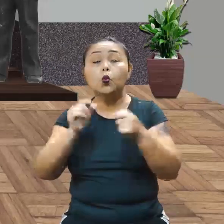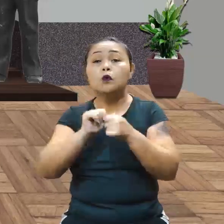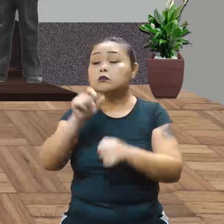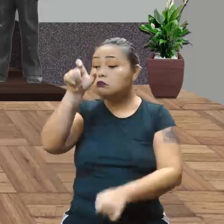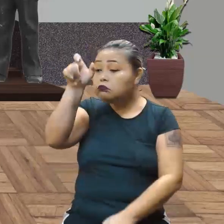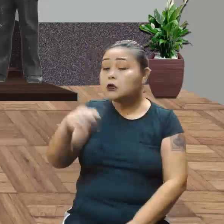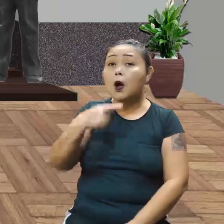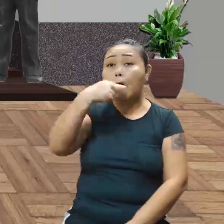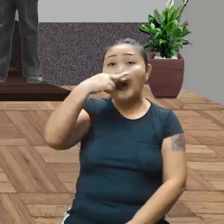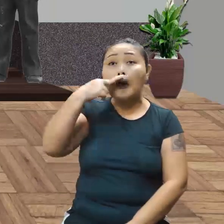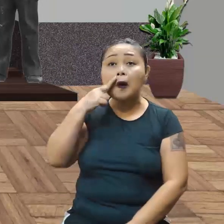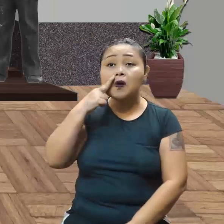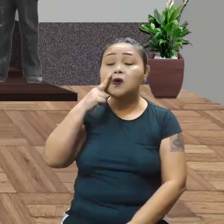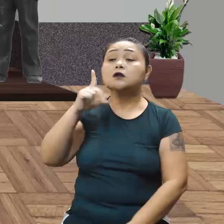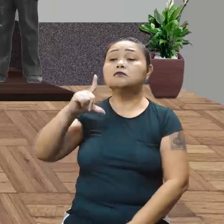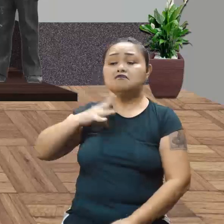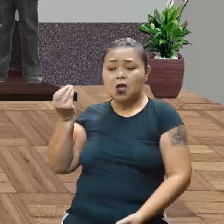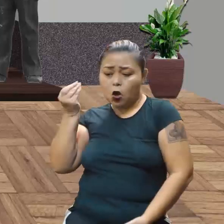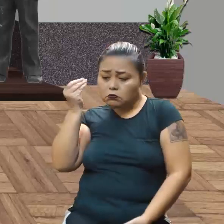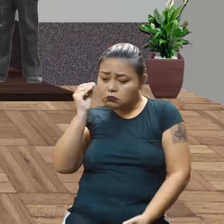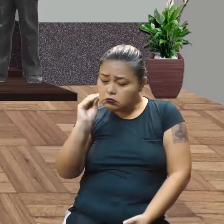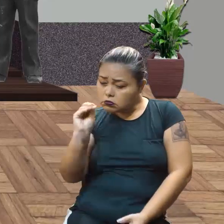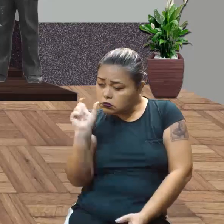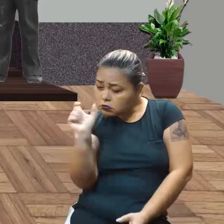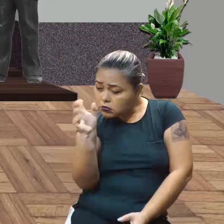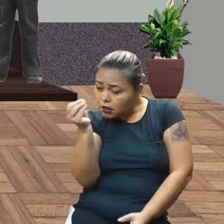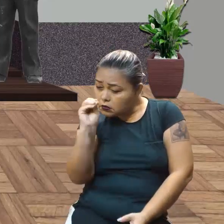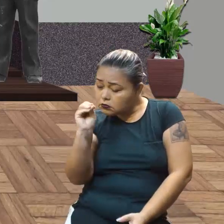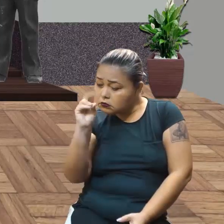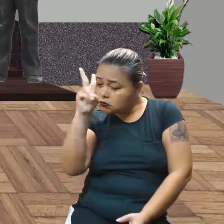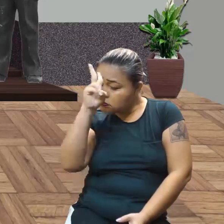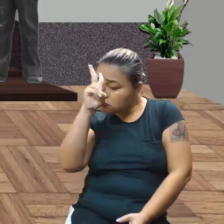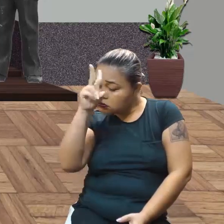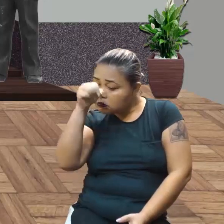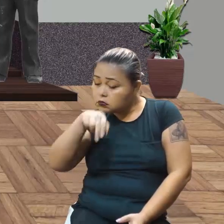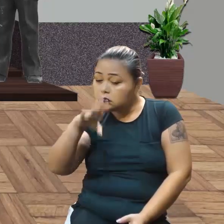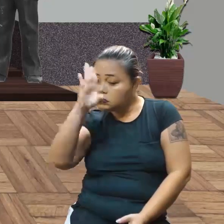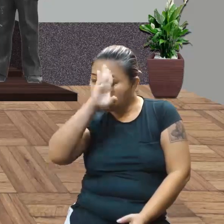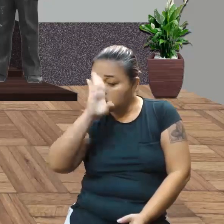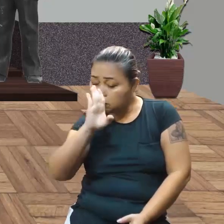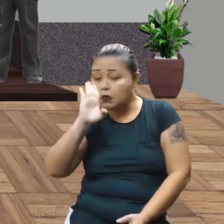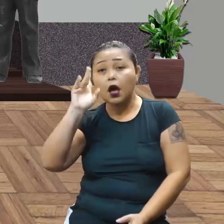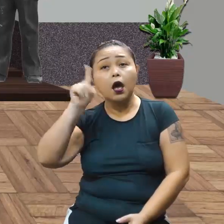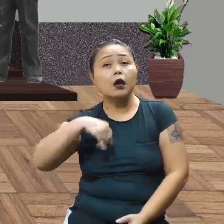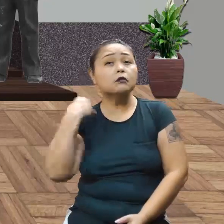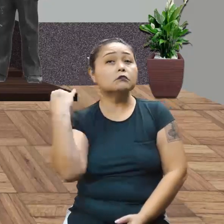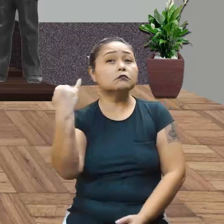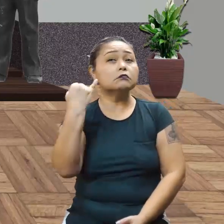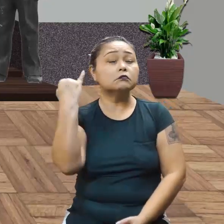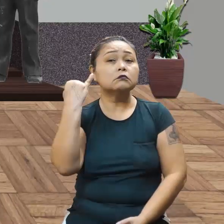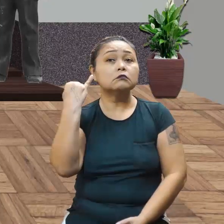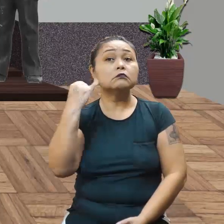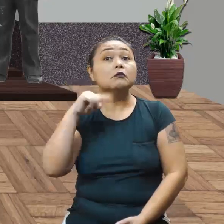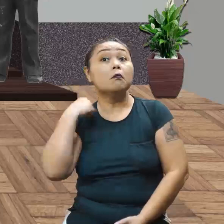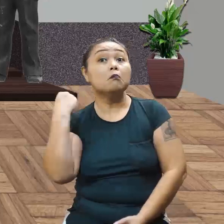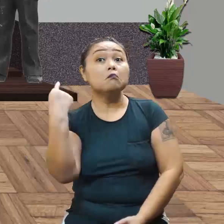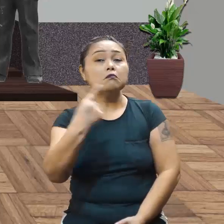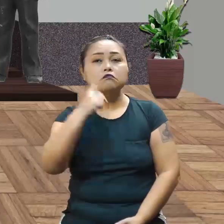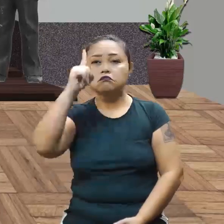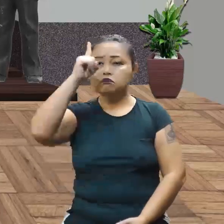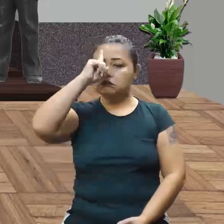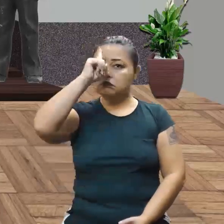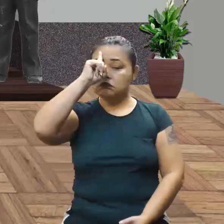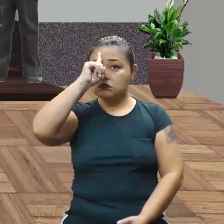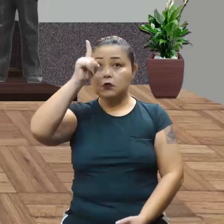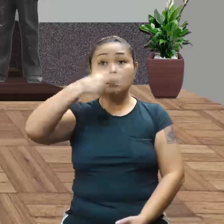Rondon, ele tem um pedaço na história do Brasil muito importante para o nosso